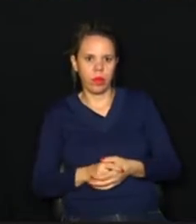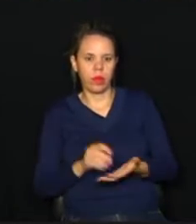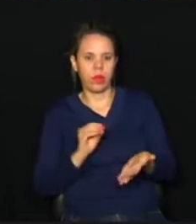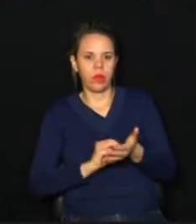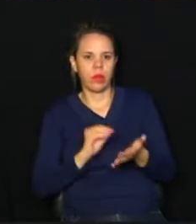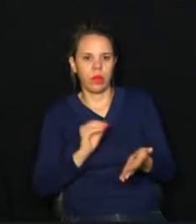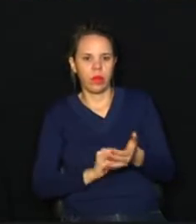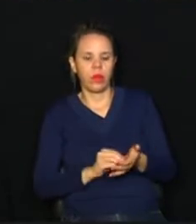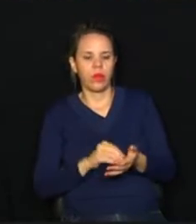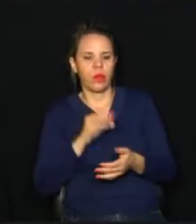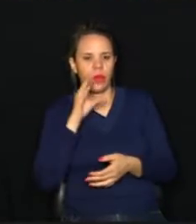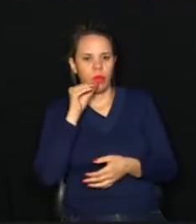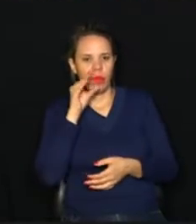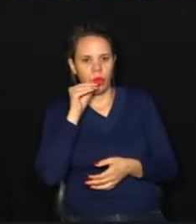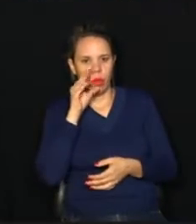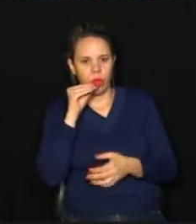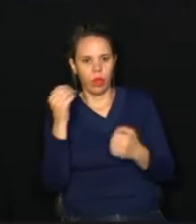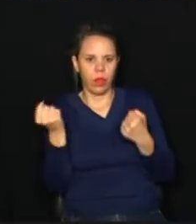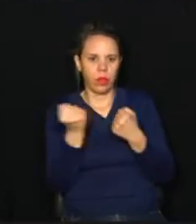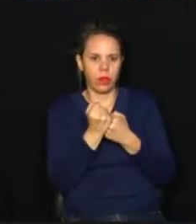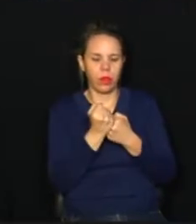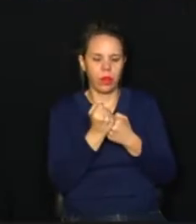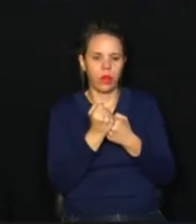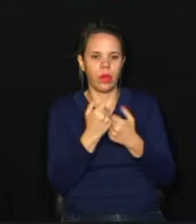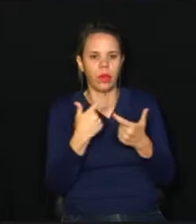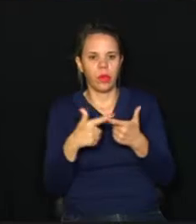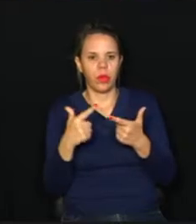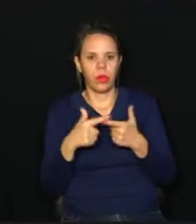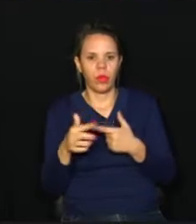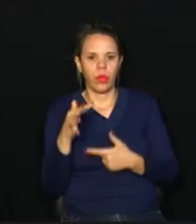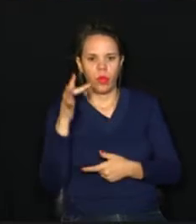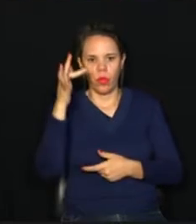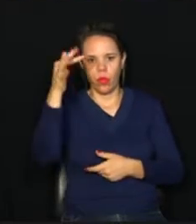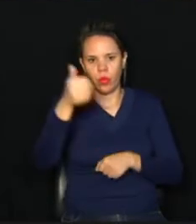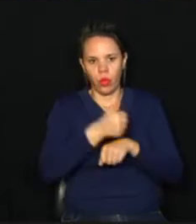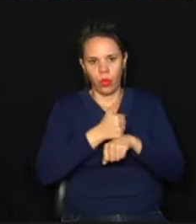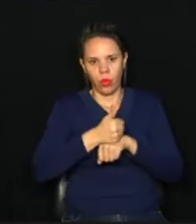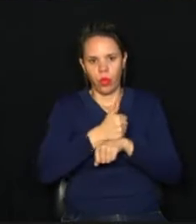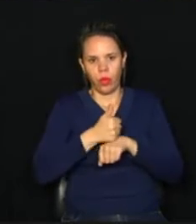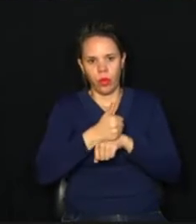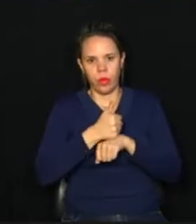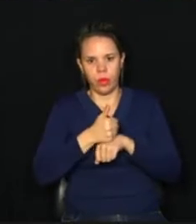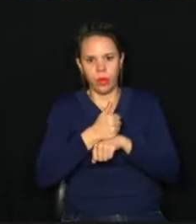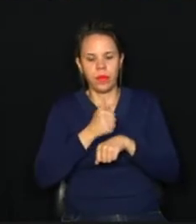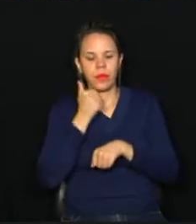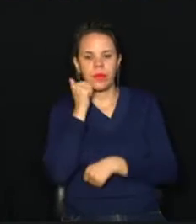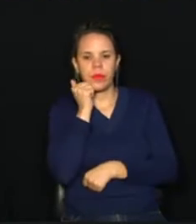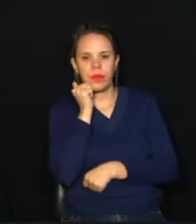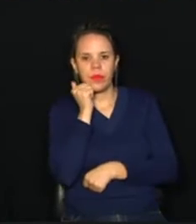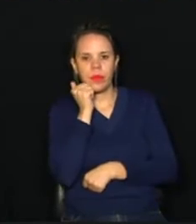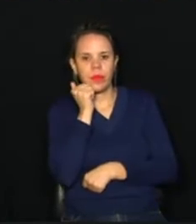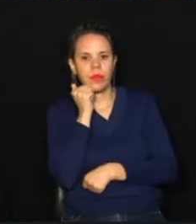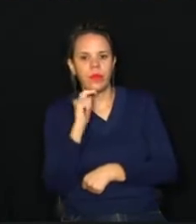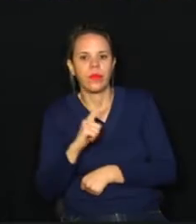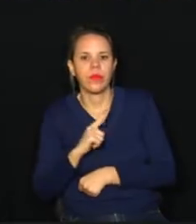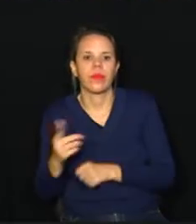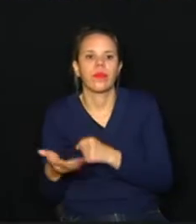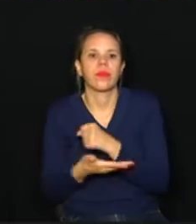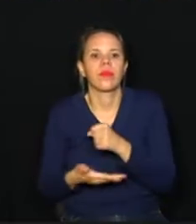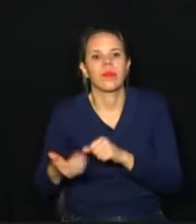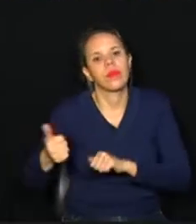escassez de pessoal de apoio, pela ameaça para o futuro da carreira de pesquisador científico, que tem por base